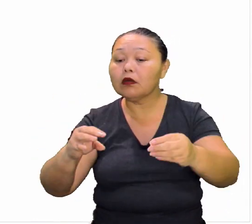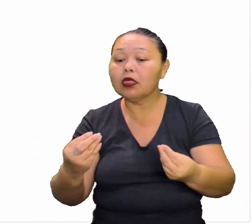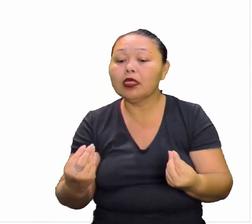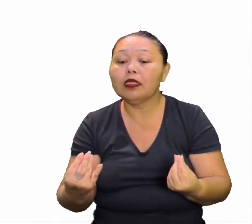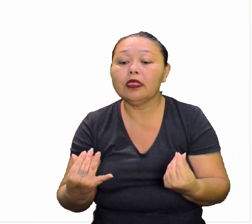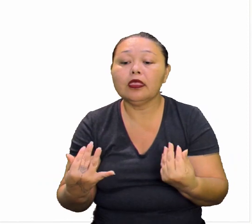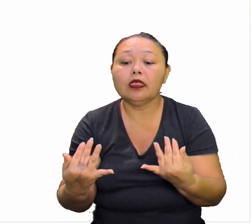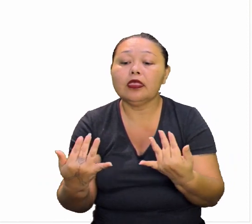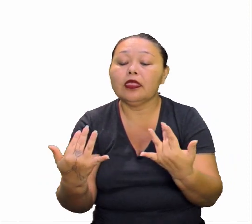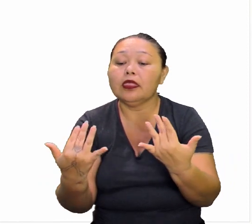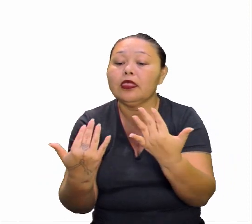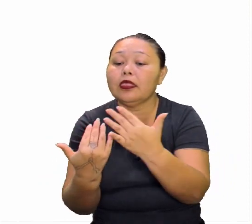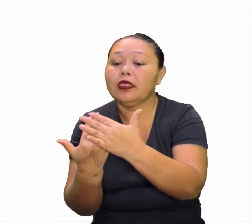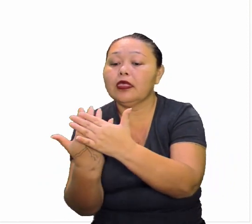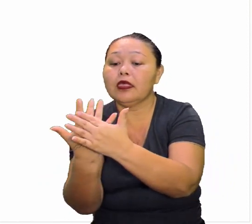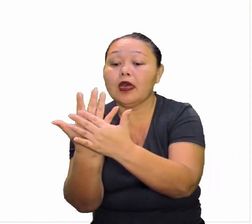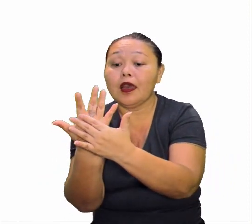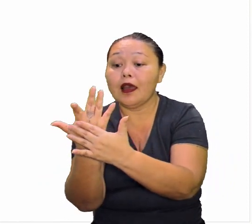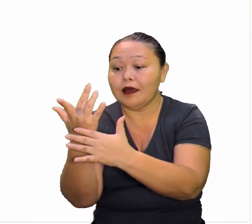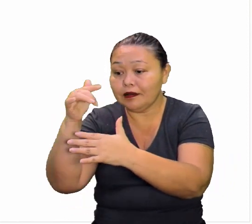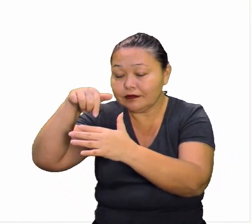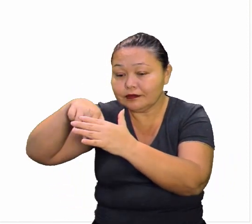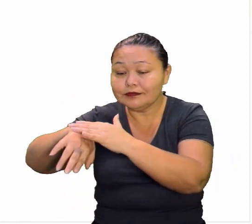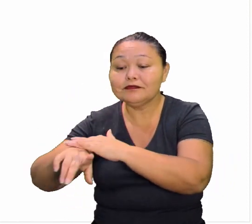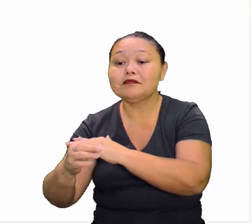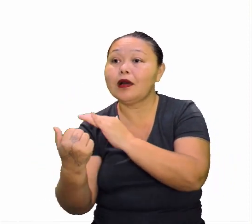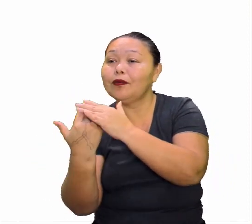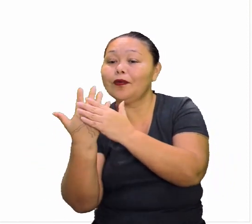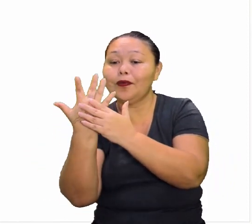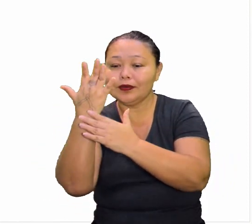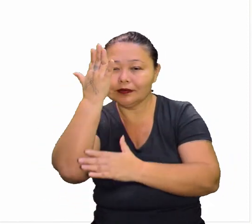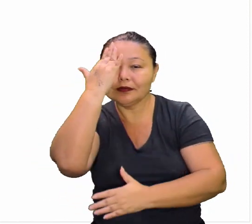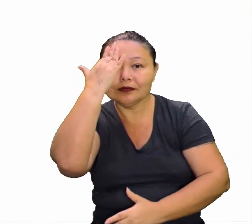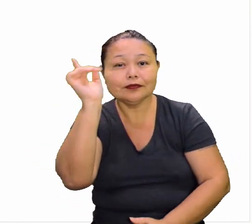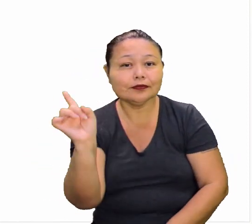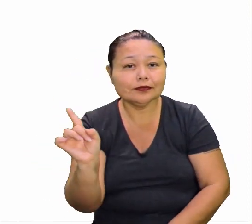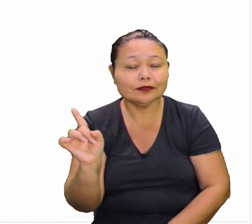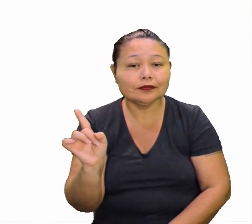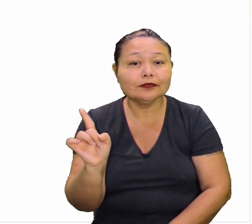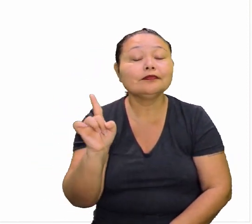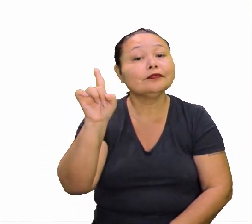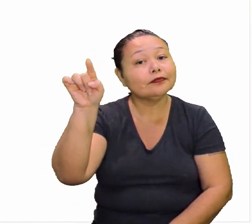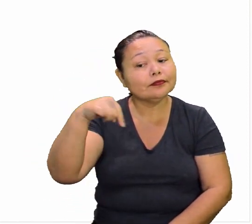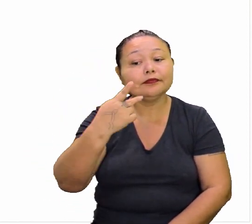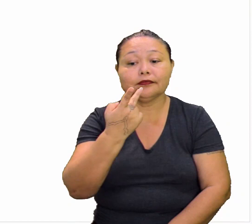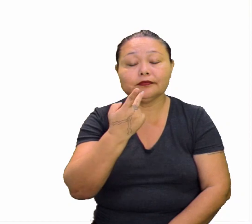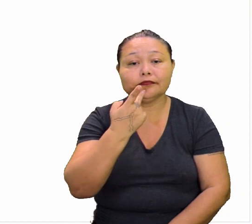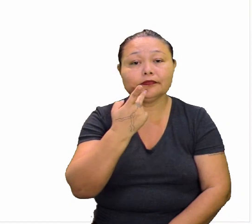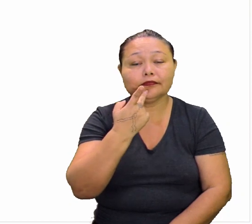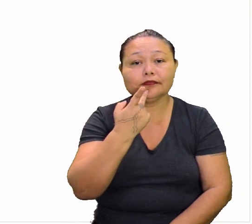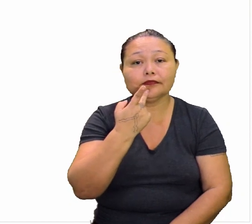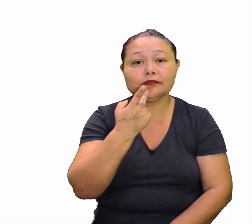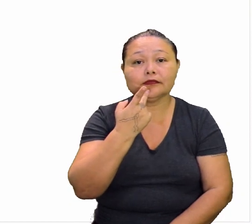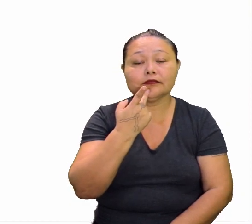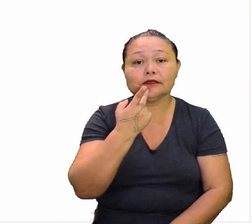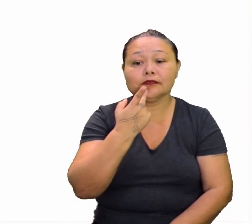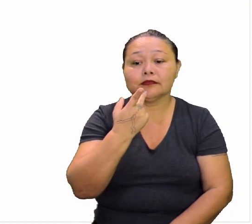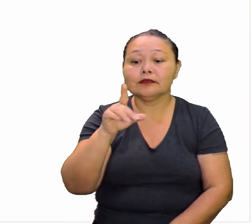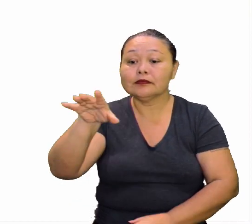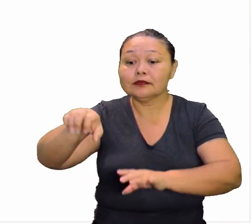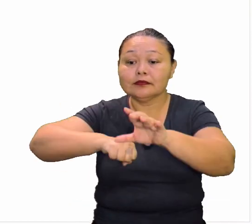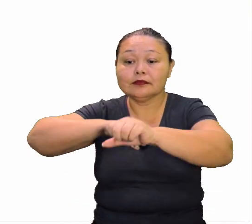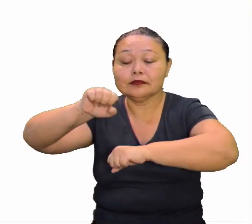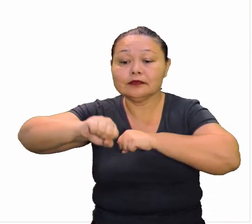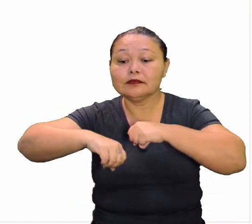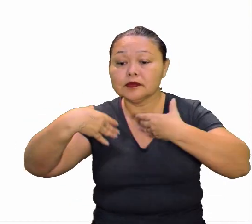fertilizante. Tudo que você planta ali acaba dando, sabia? Por isso que se fala que se tira ali todo o